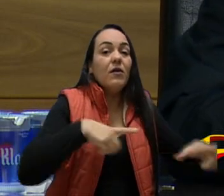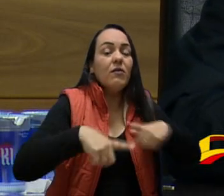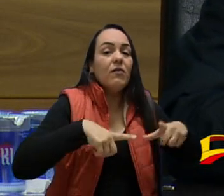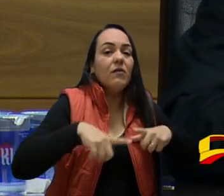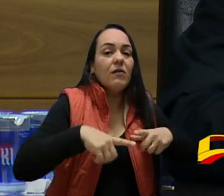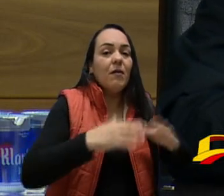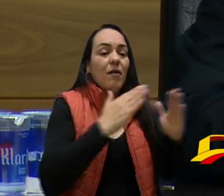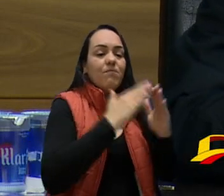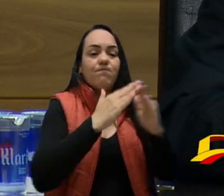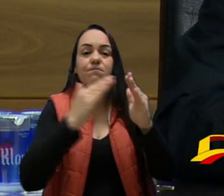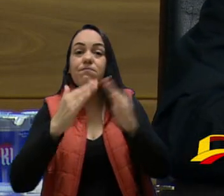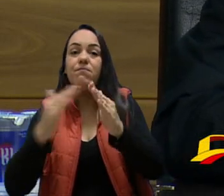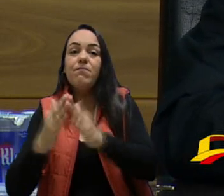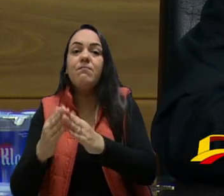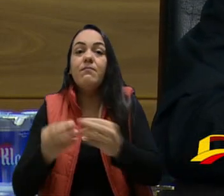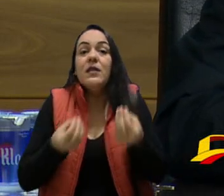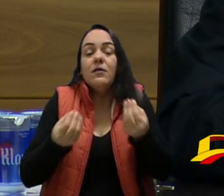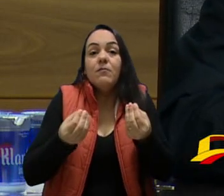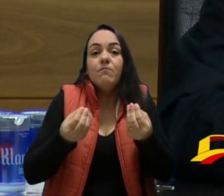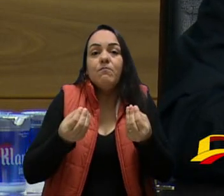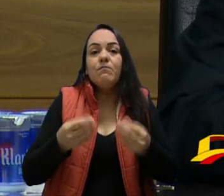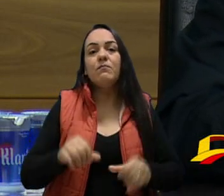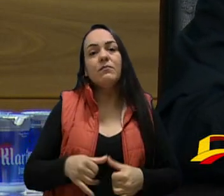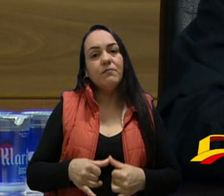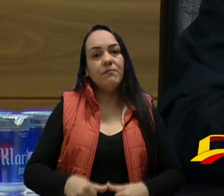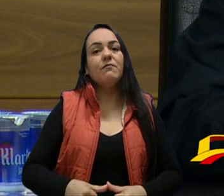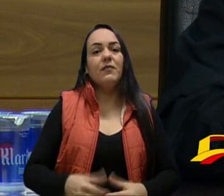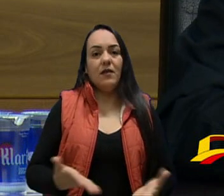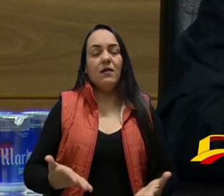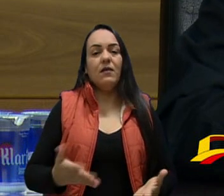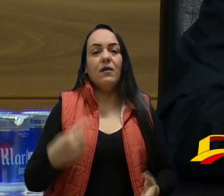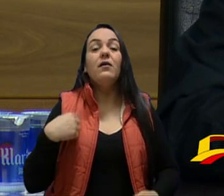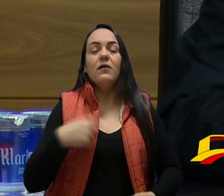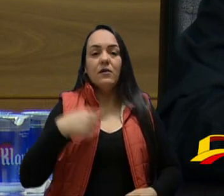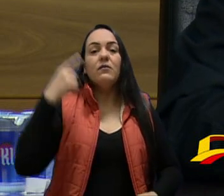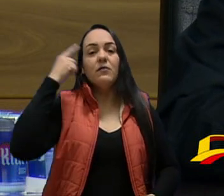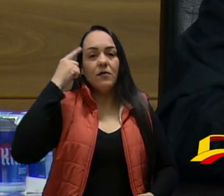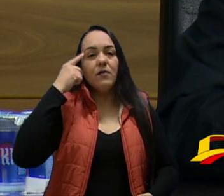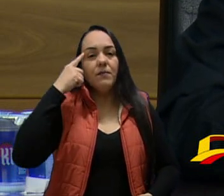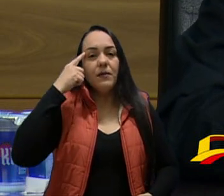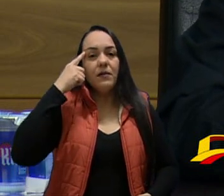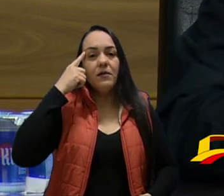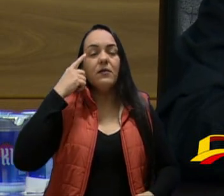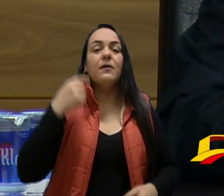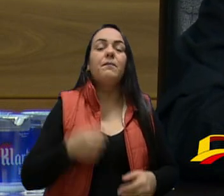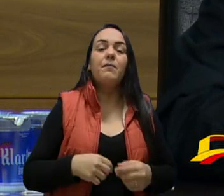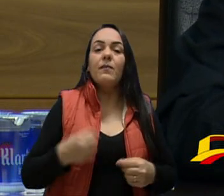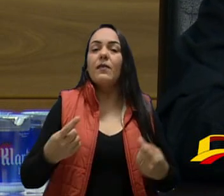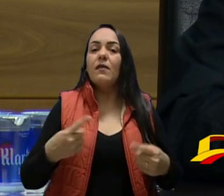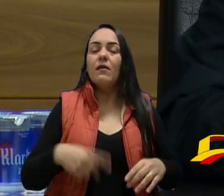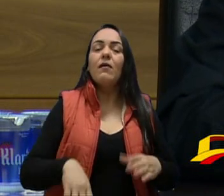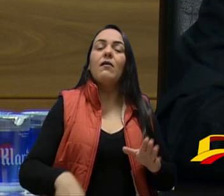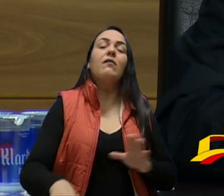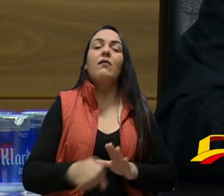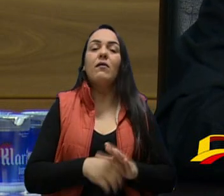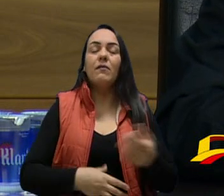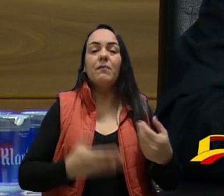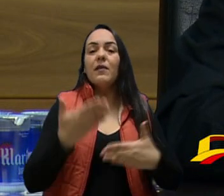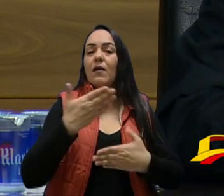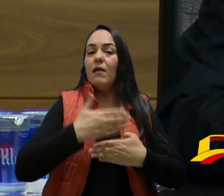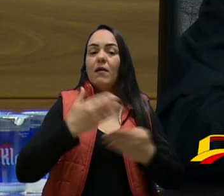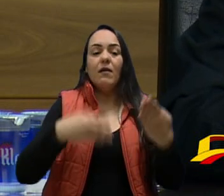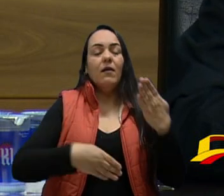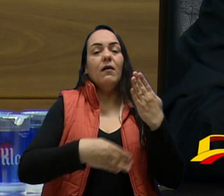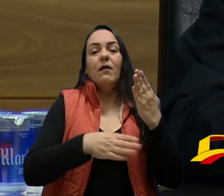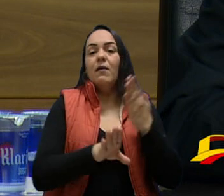ea vizinhança e tá então para isso nós estamos vimos lá através de emendas federais